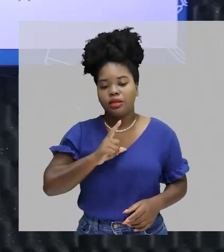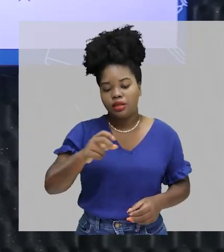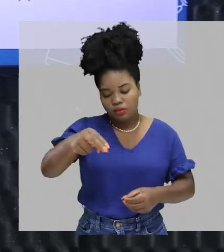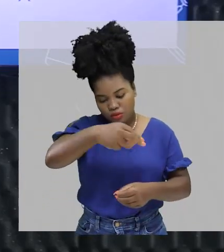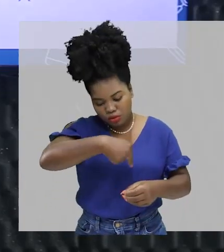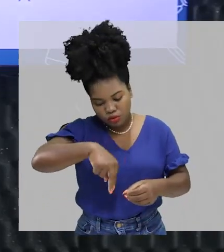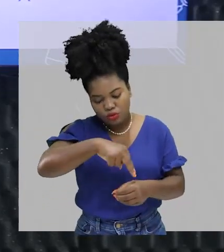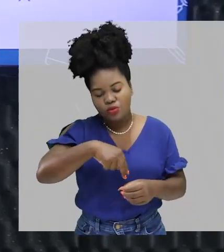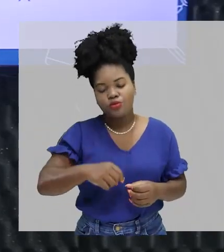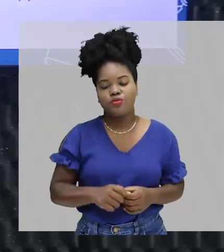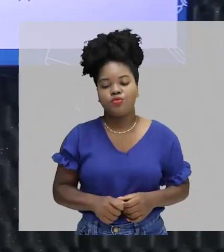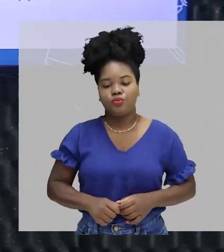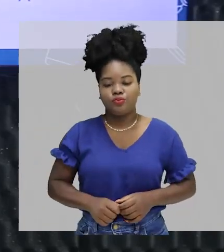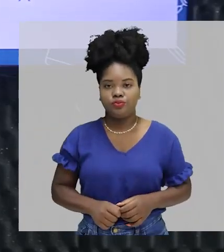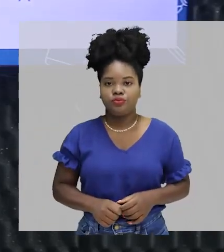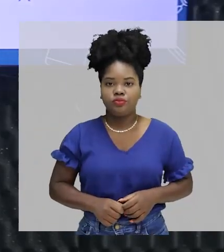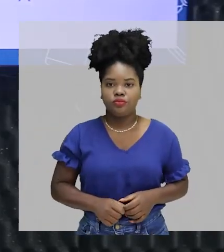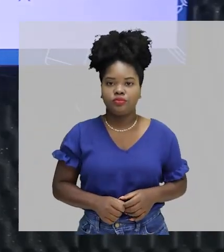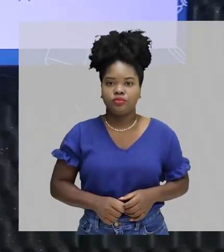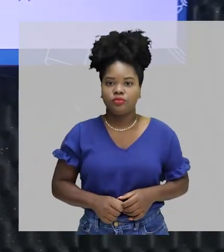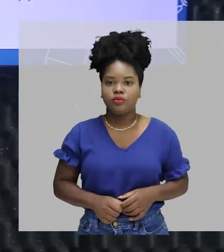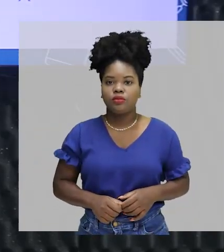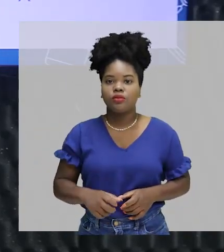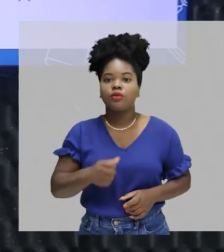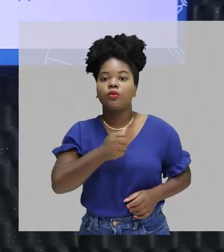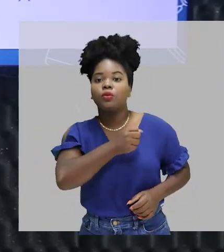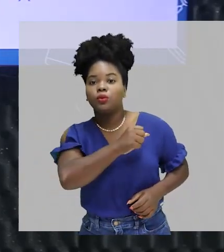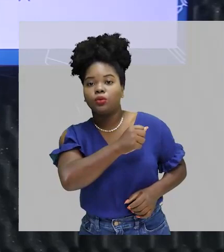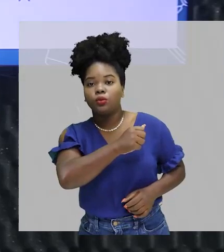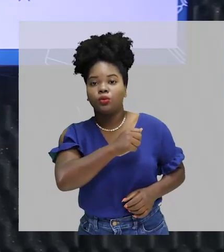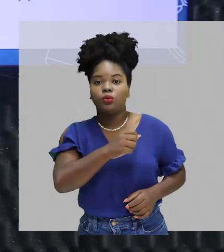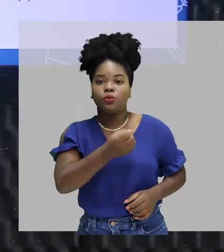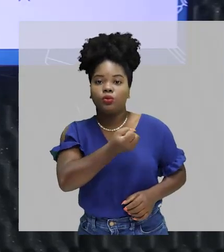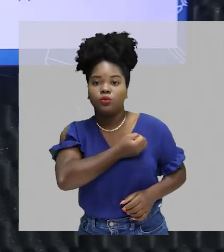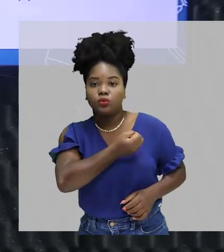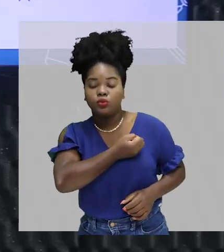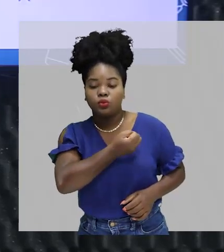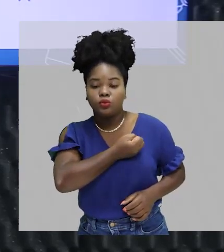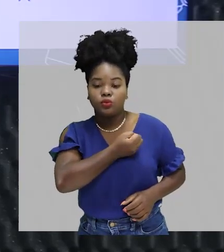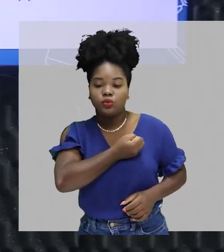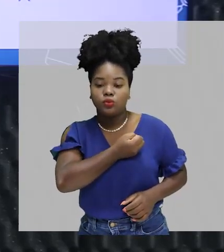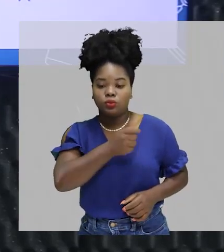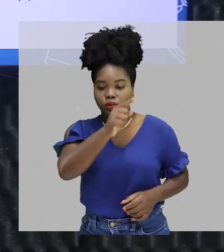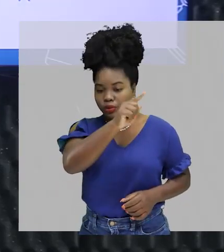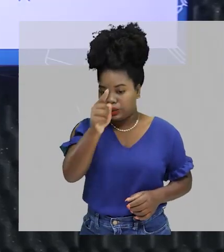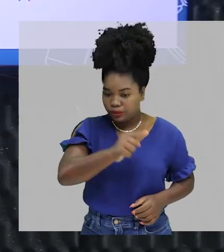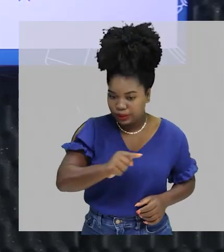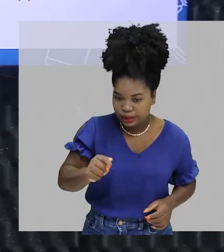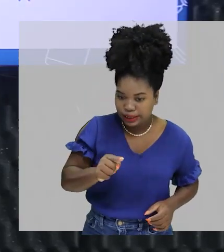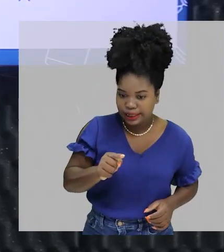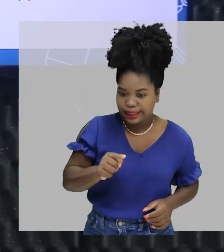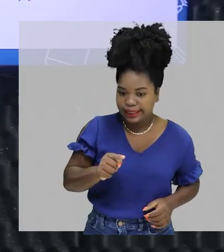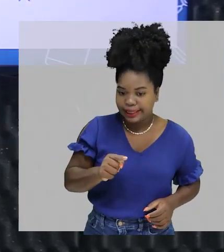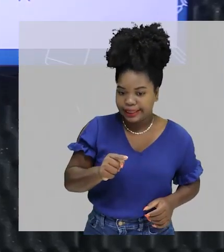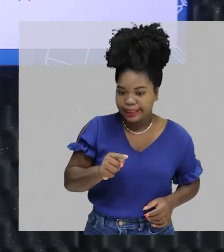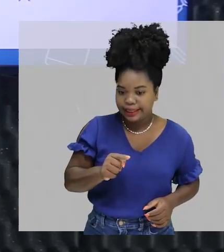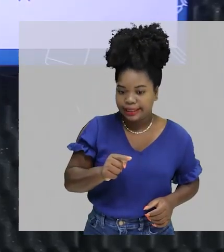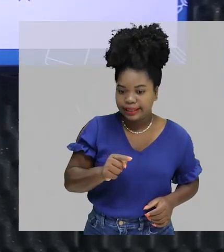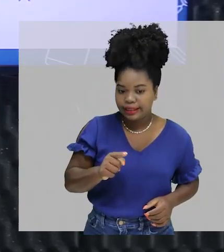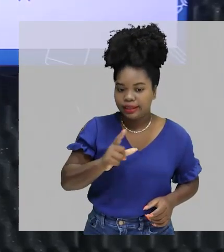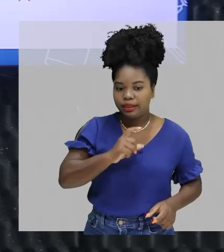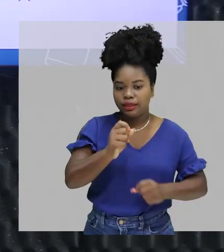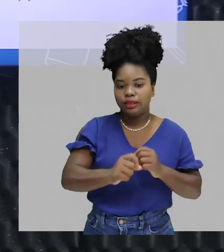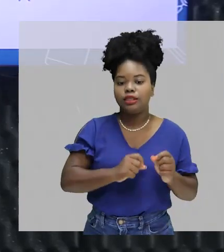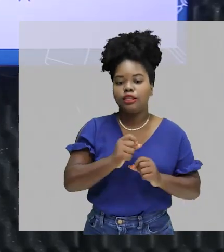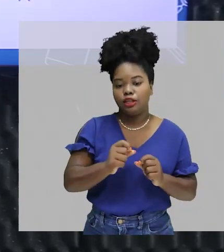núcleo atômico. O número atômico, o Z, é o número que aparece na região inferior, certo?